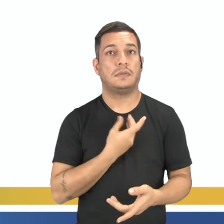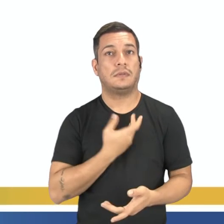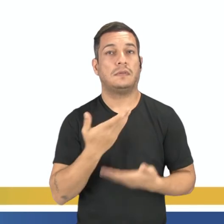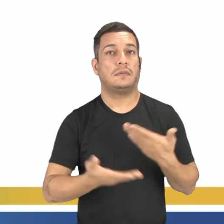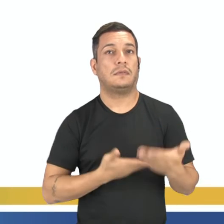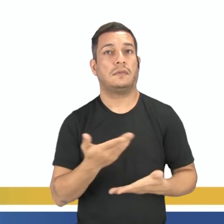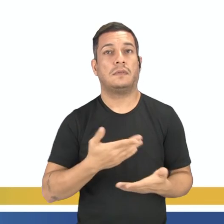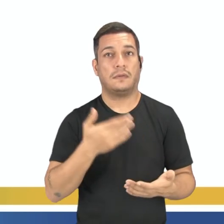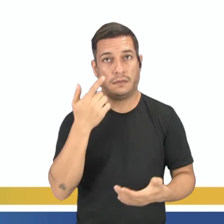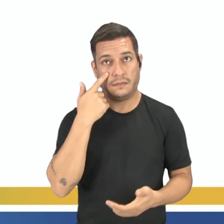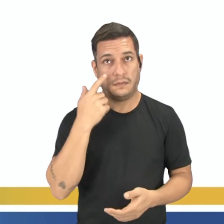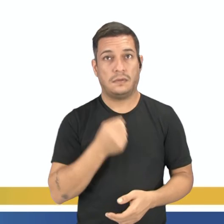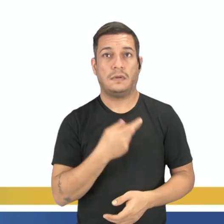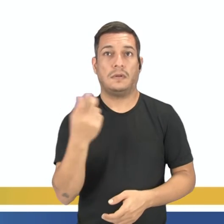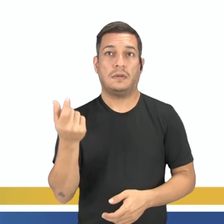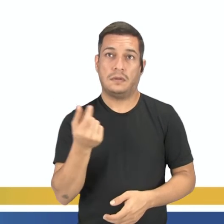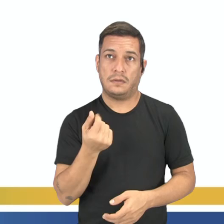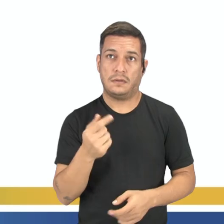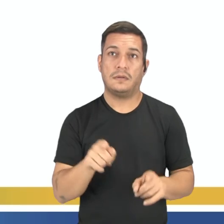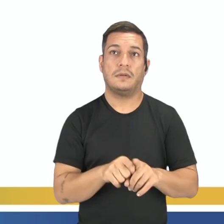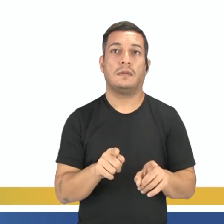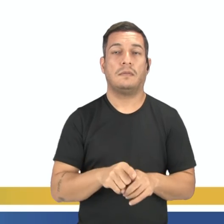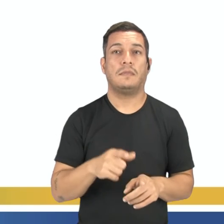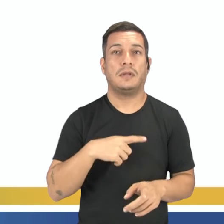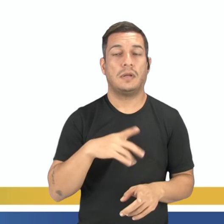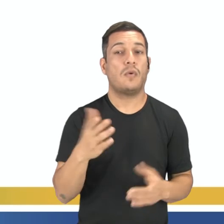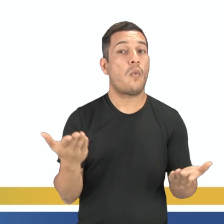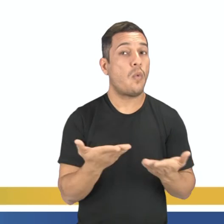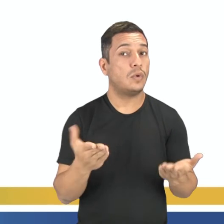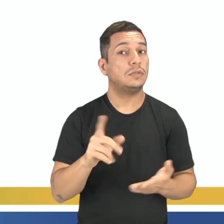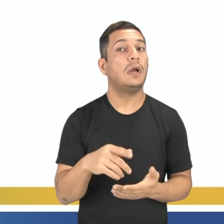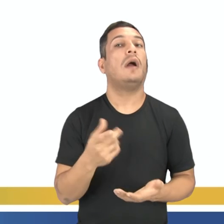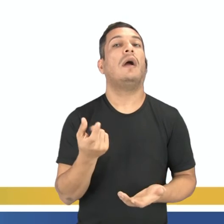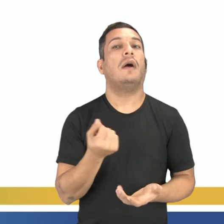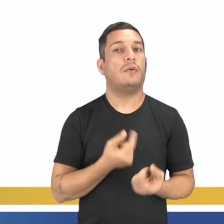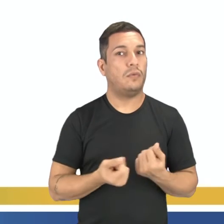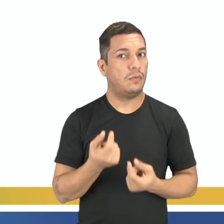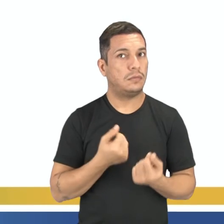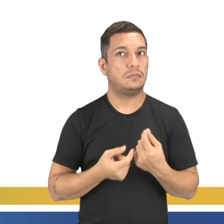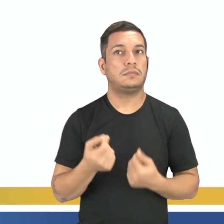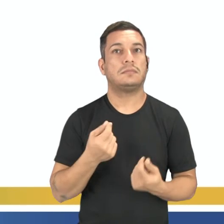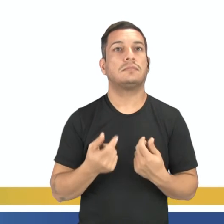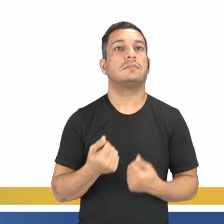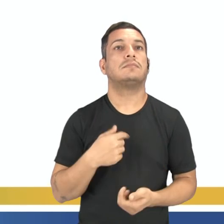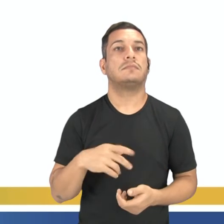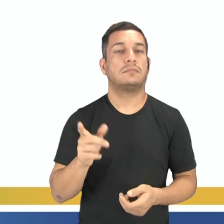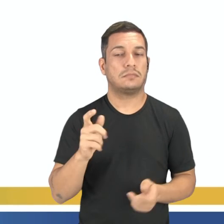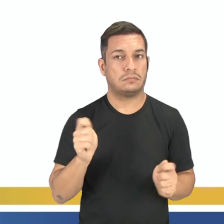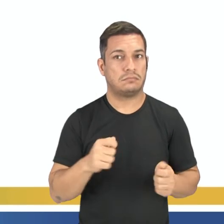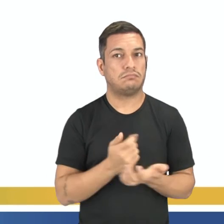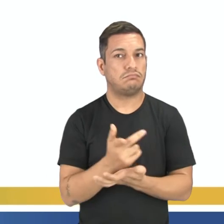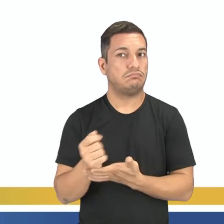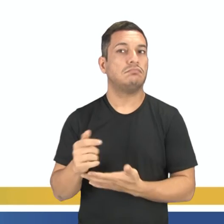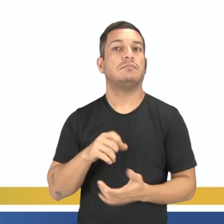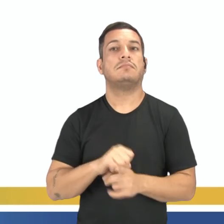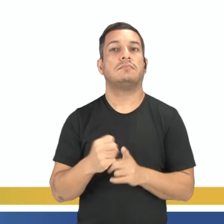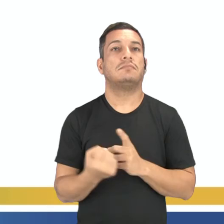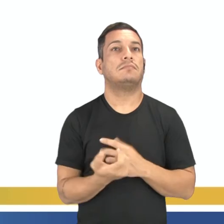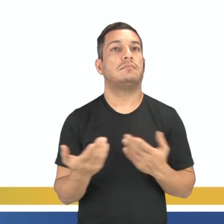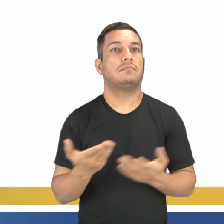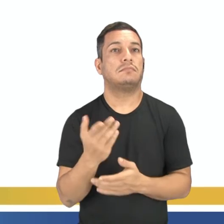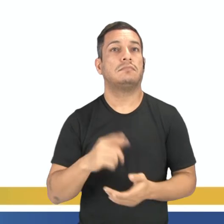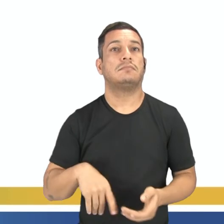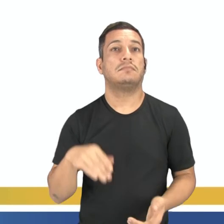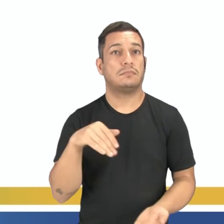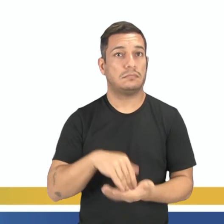quantias elevadas de capital, ou seja, ele é hoje um fator econômico muito rentável para a sociedade atual.